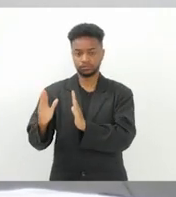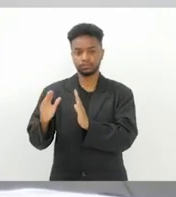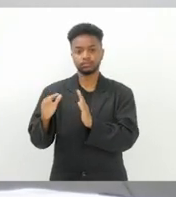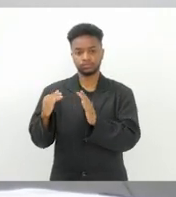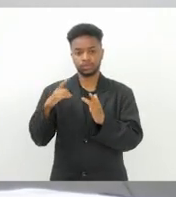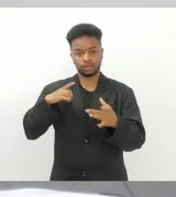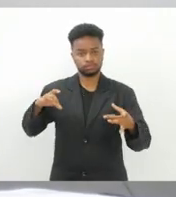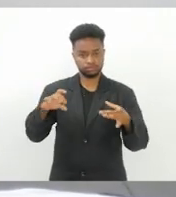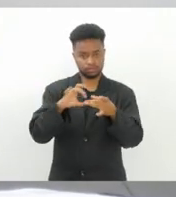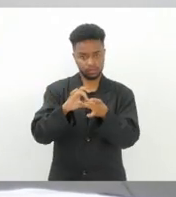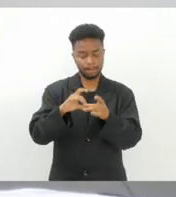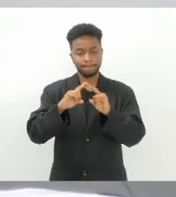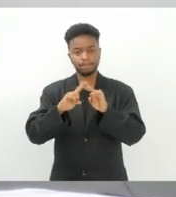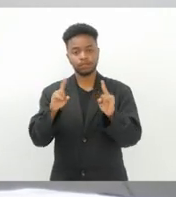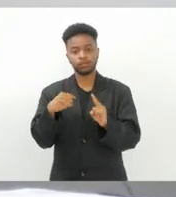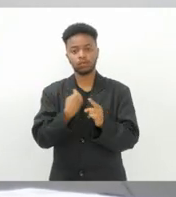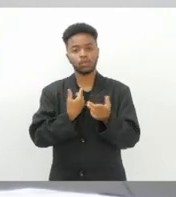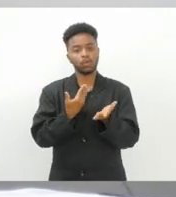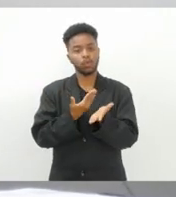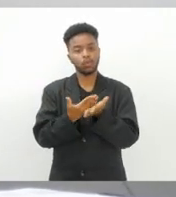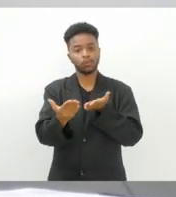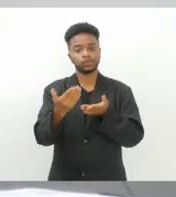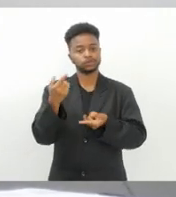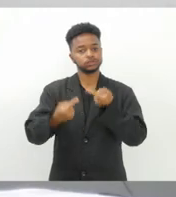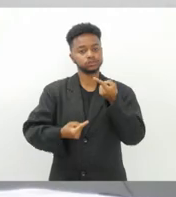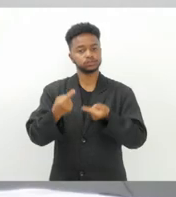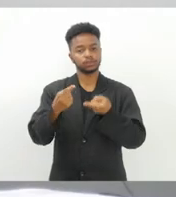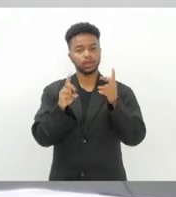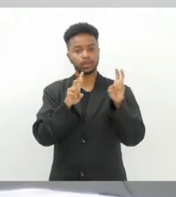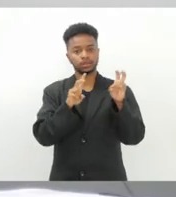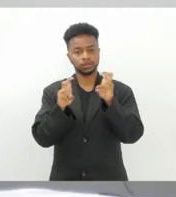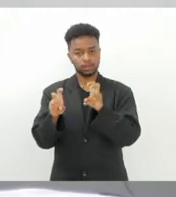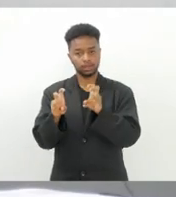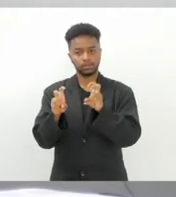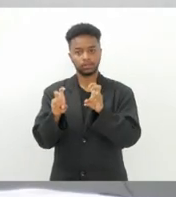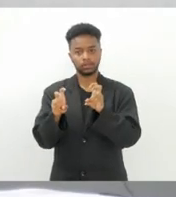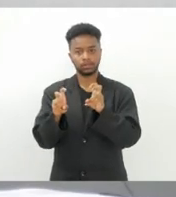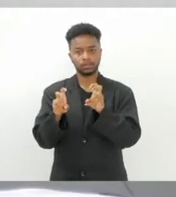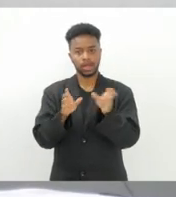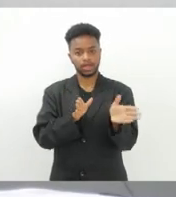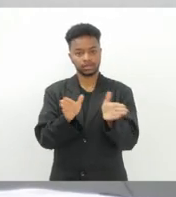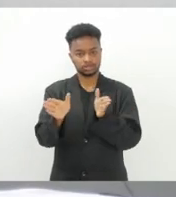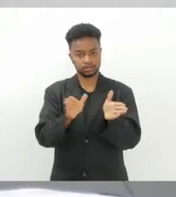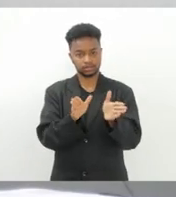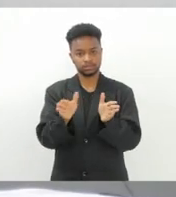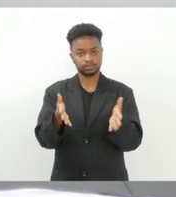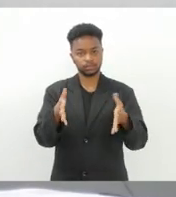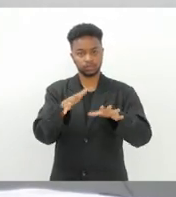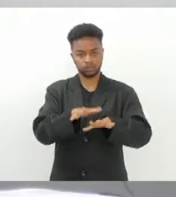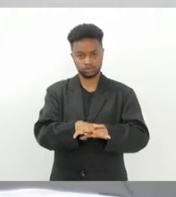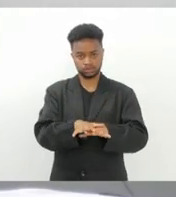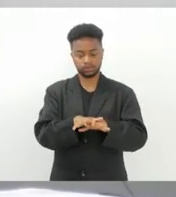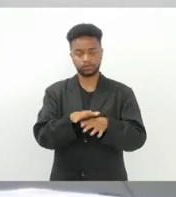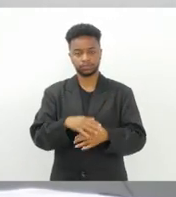estão conectadas, mas vamos começar pelo tema da acessibilidade e